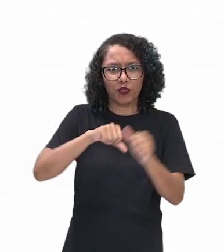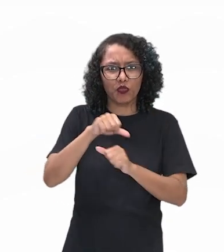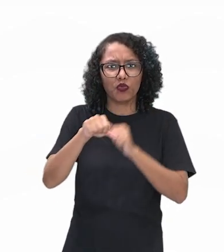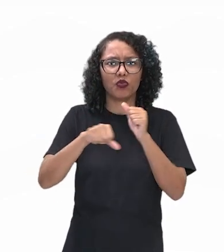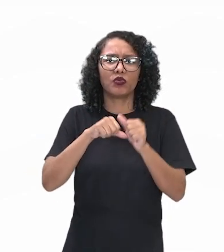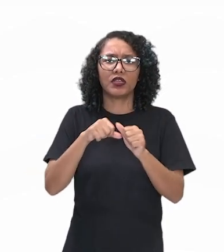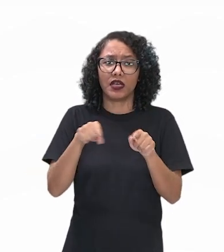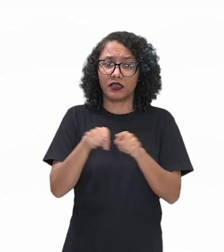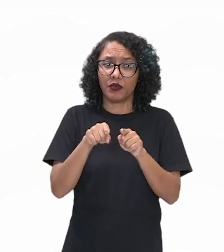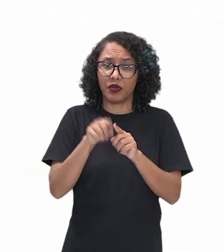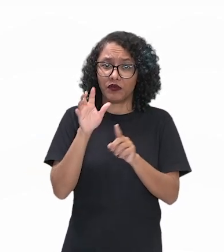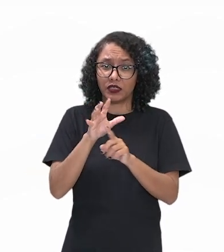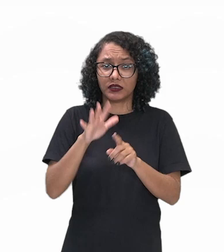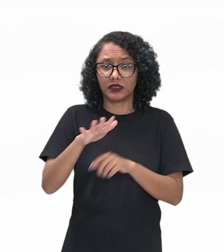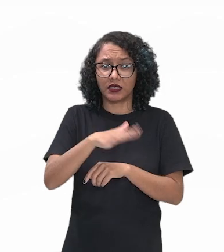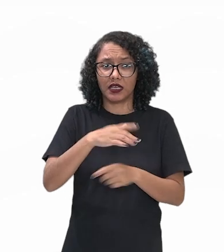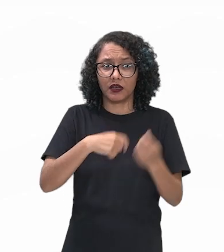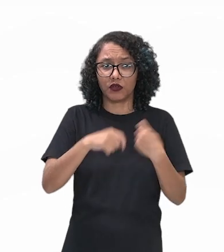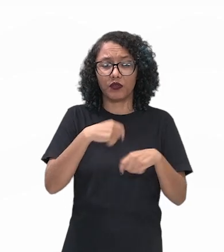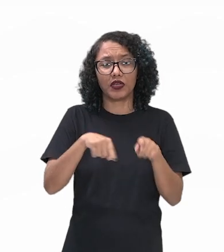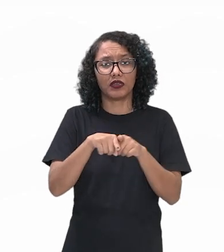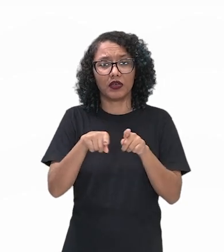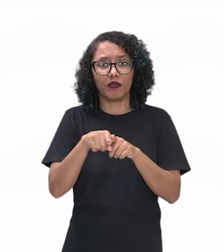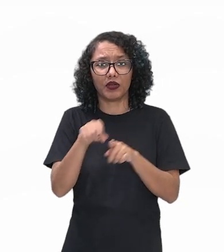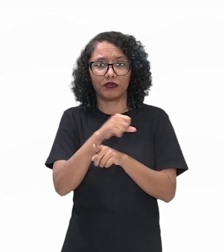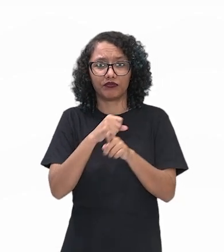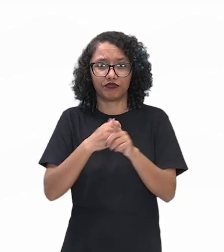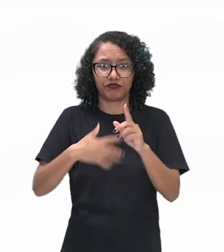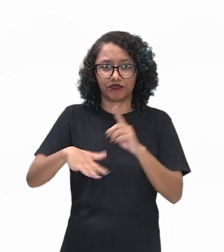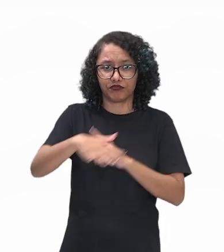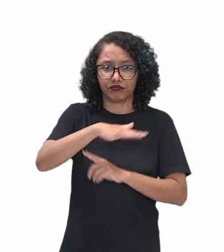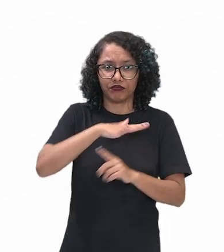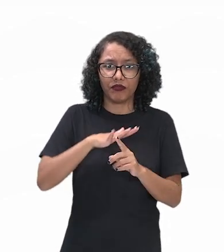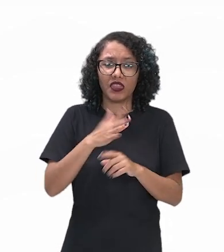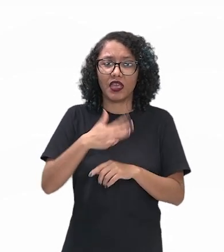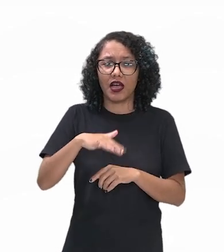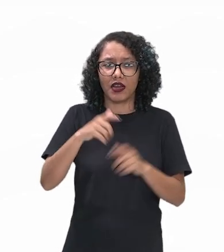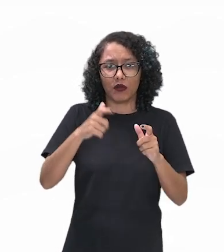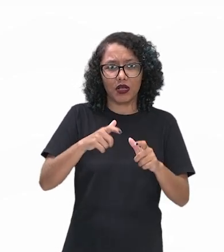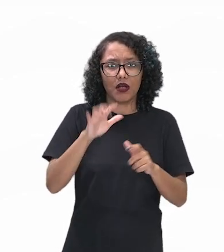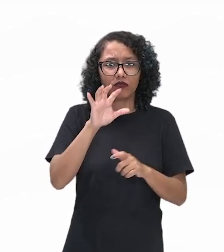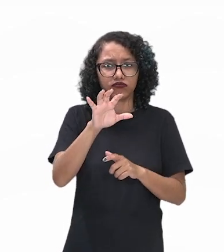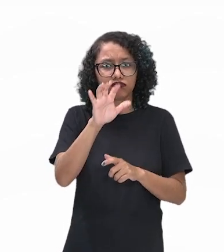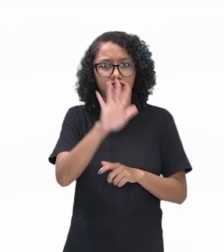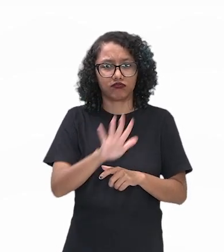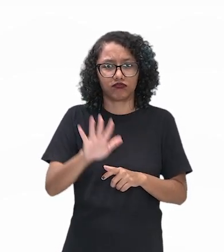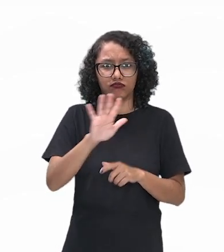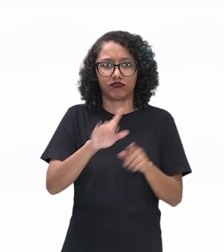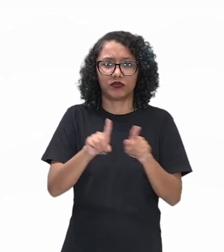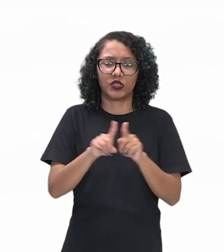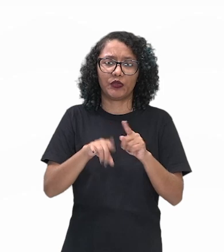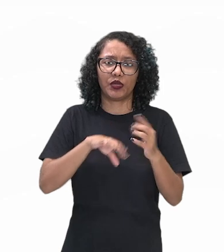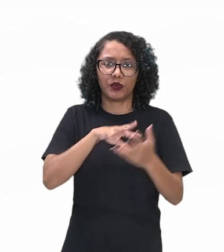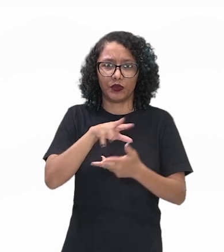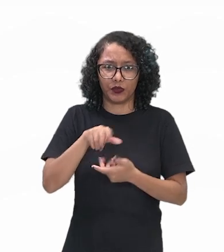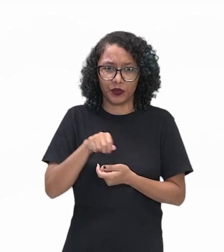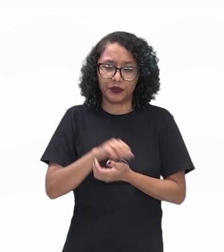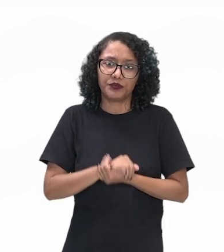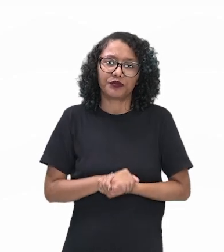impactos econômicos e socioambientais em âmbito local, regional, nacional e